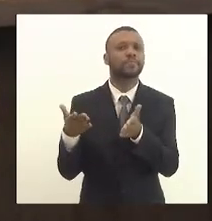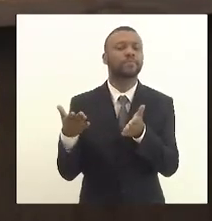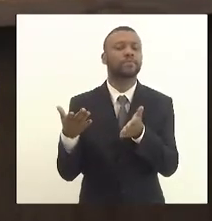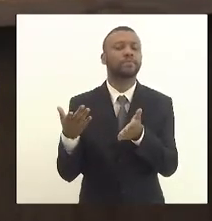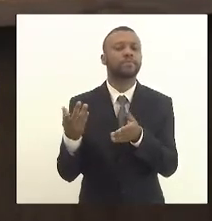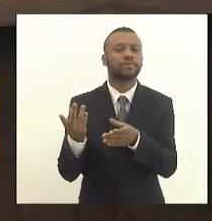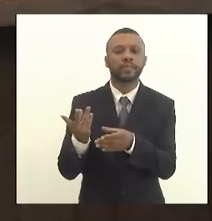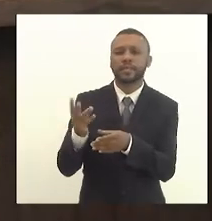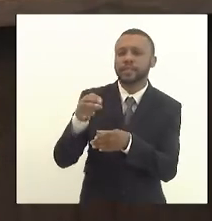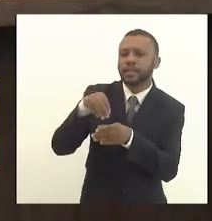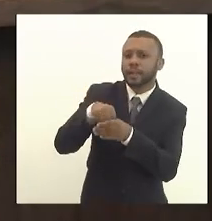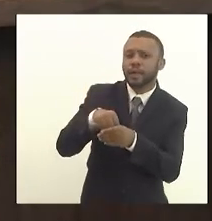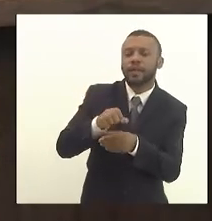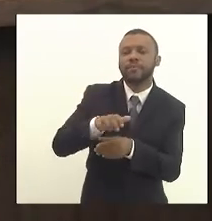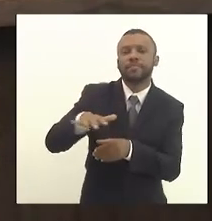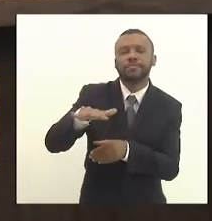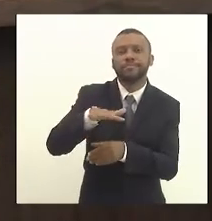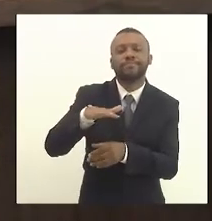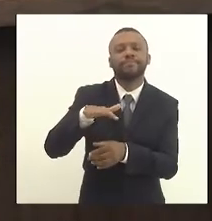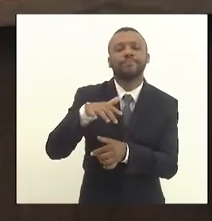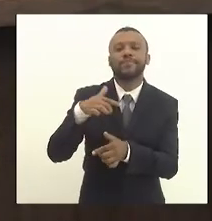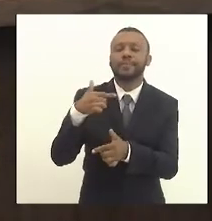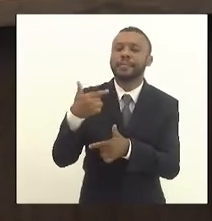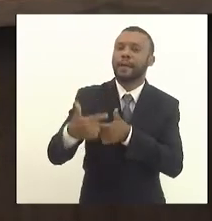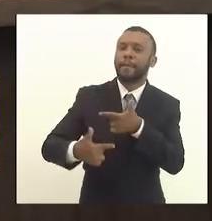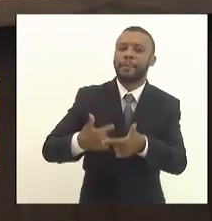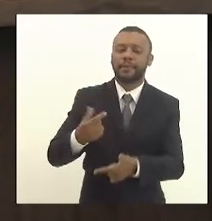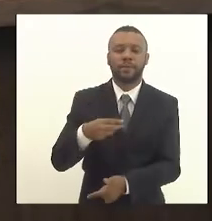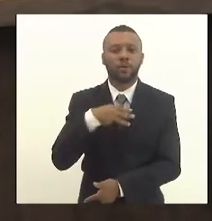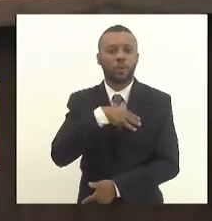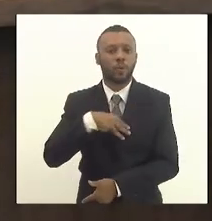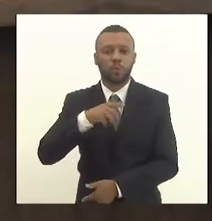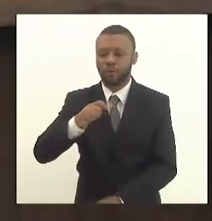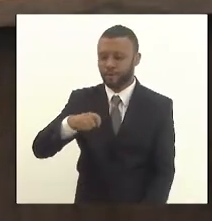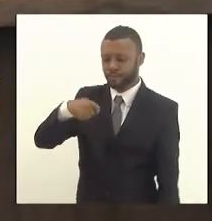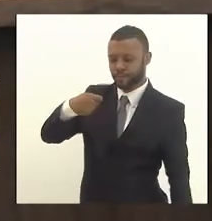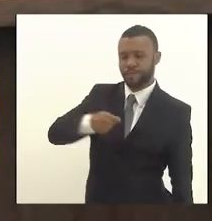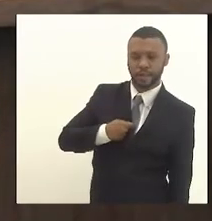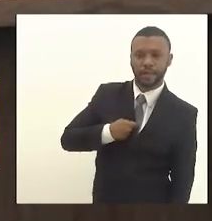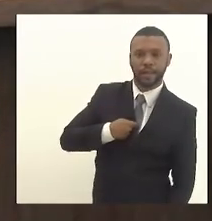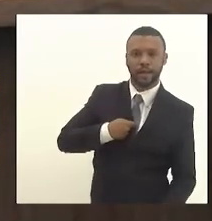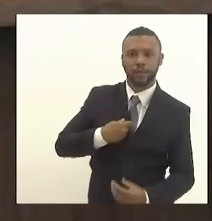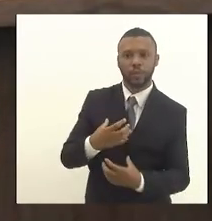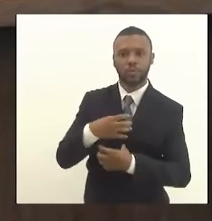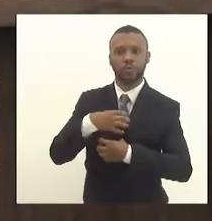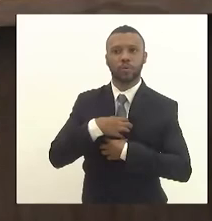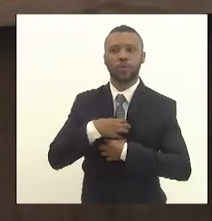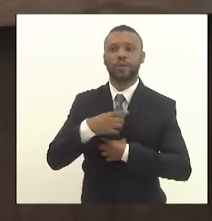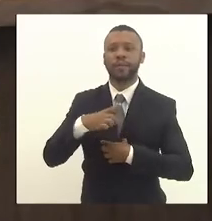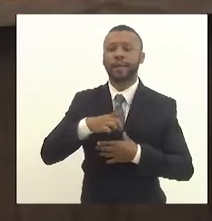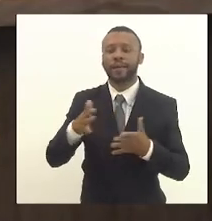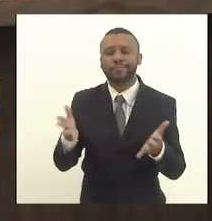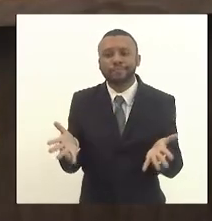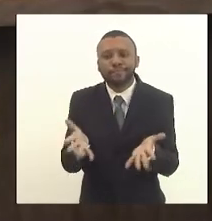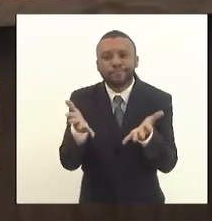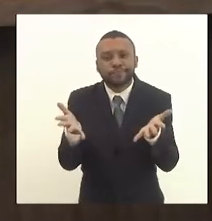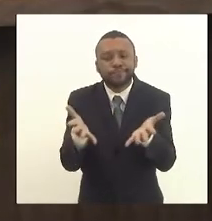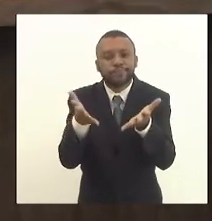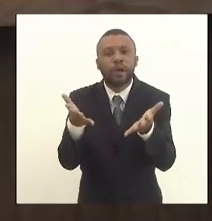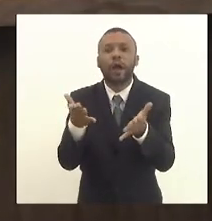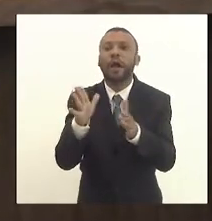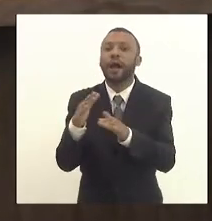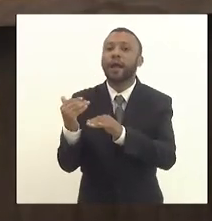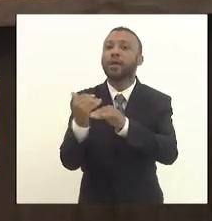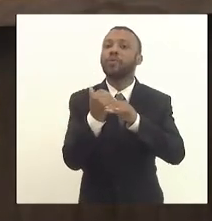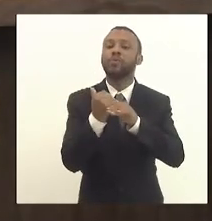dentro da missão que foi dada de fazer a inclusão digital dentro do Estado do Rio